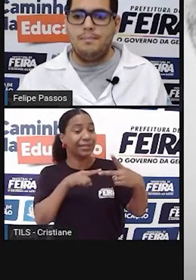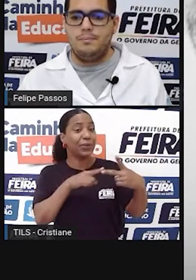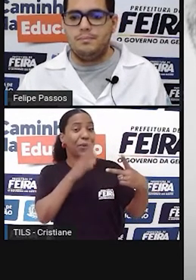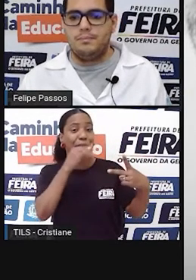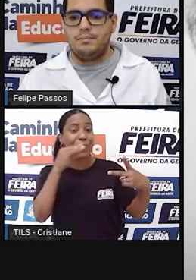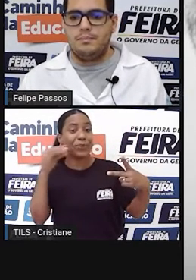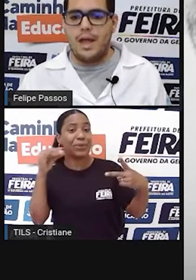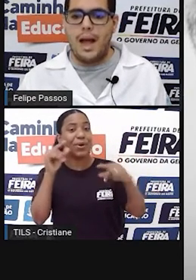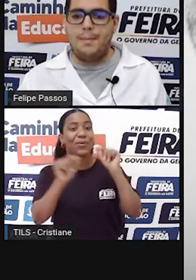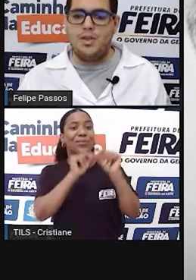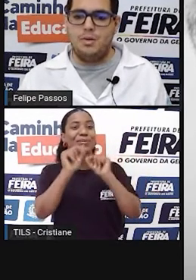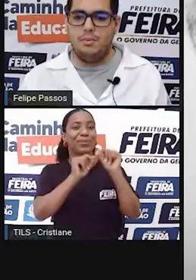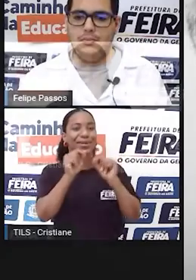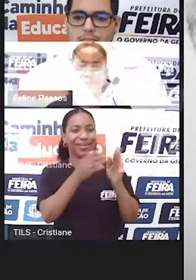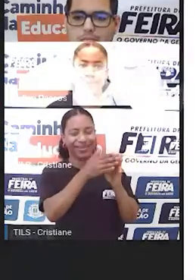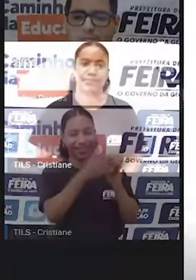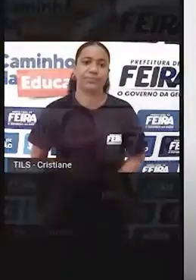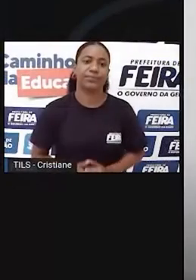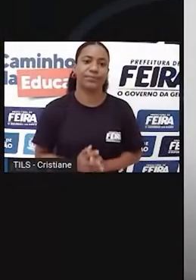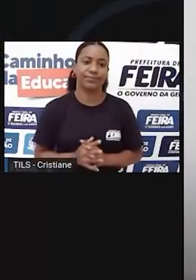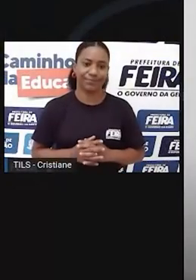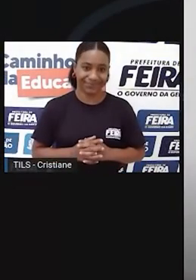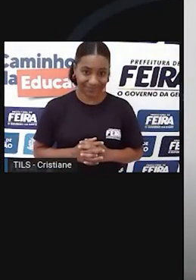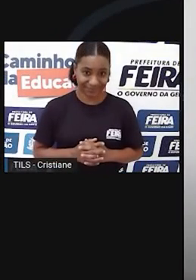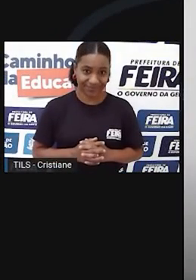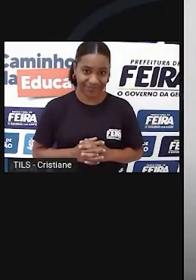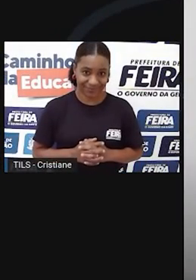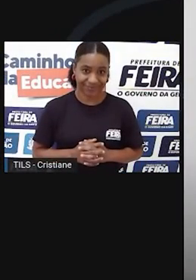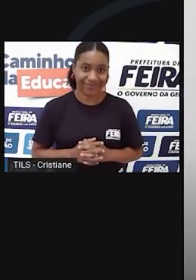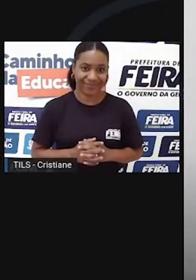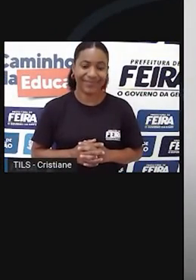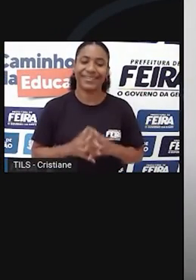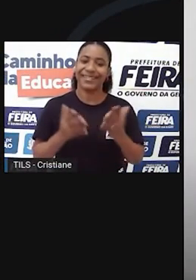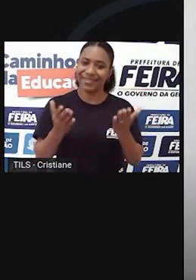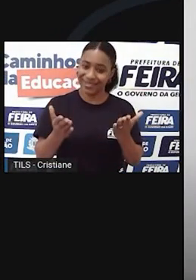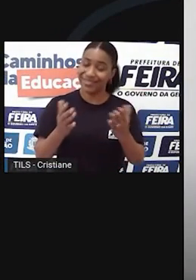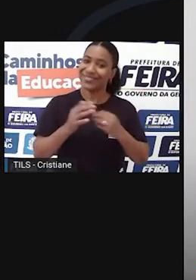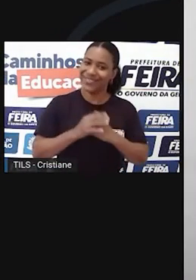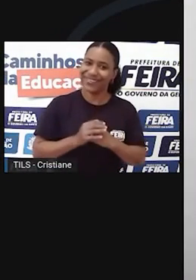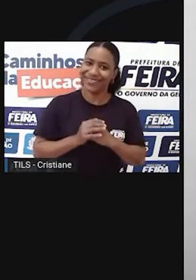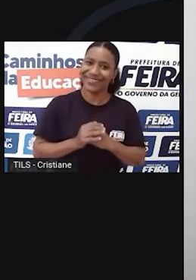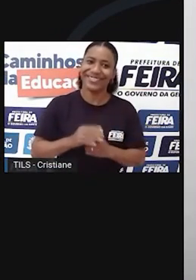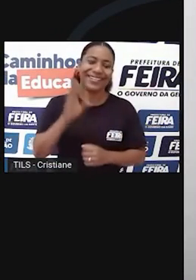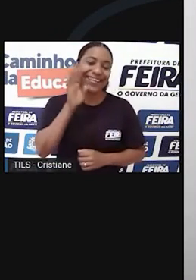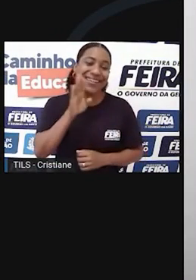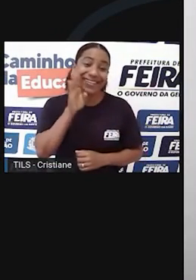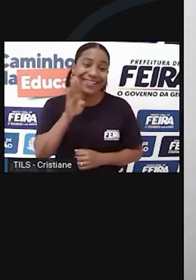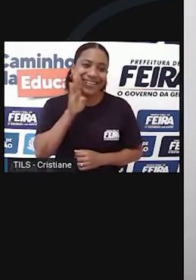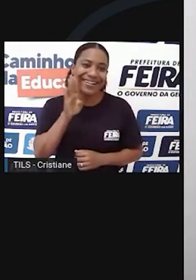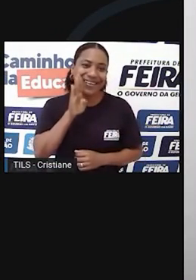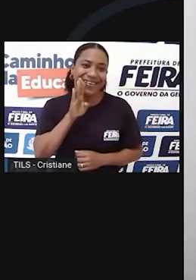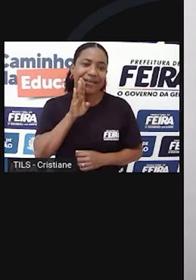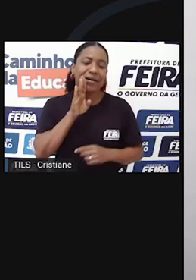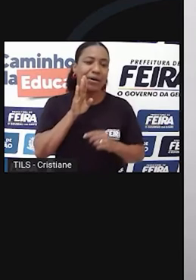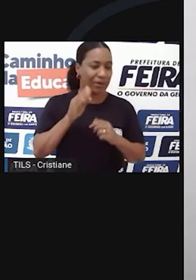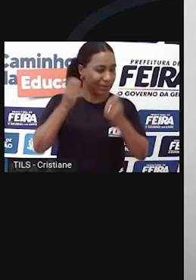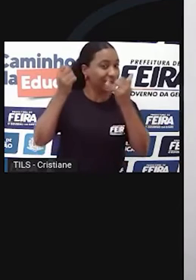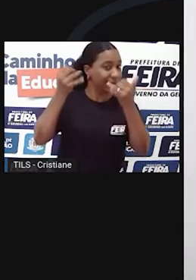ok? É rapidinho. Acho que uma coisa que é bacana poder dizer é que há uma diferença entre o que é